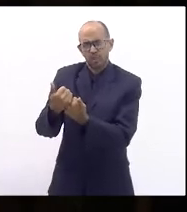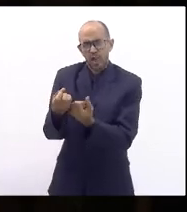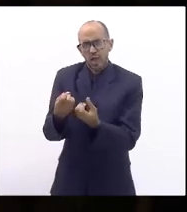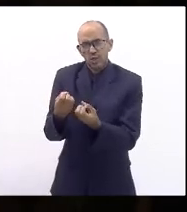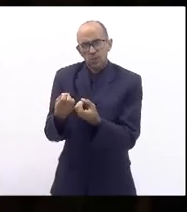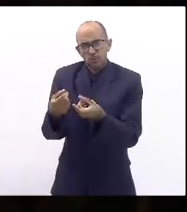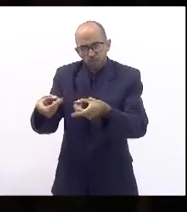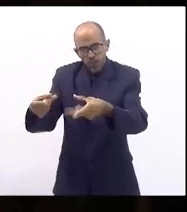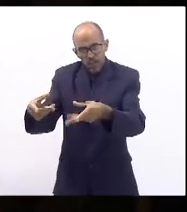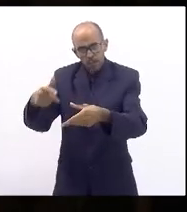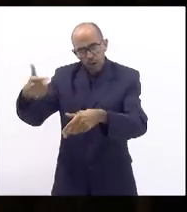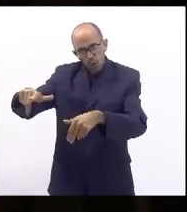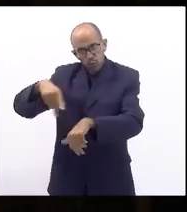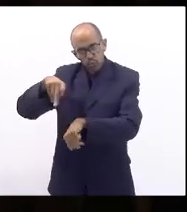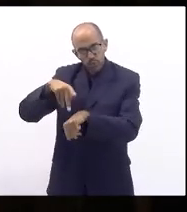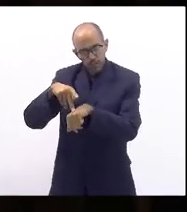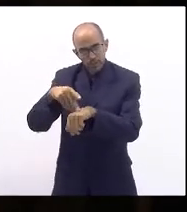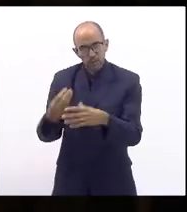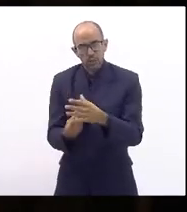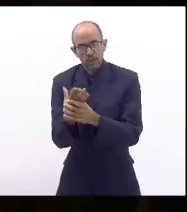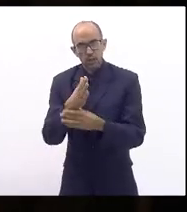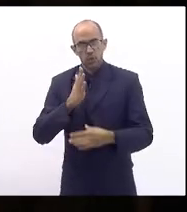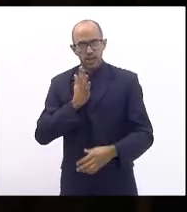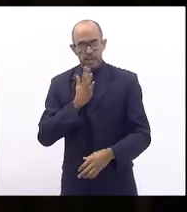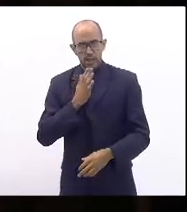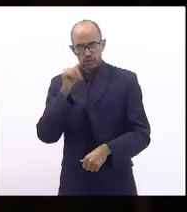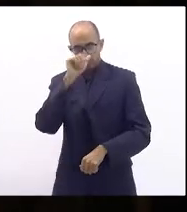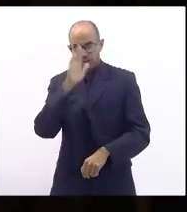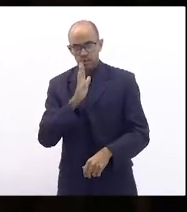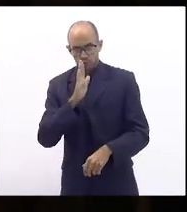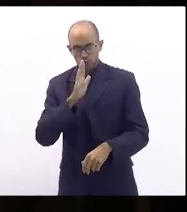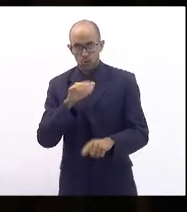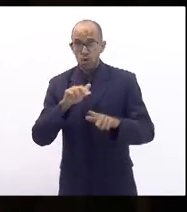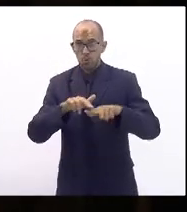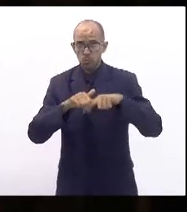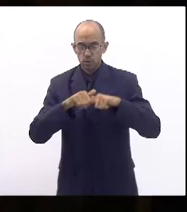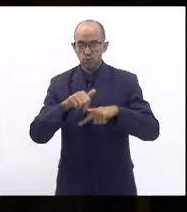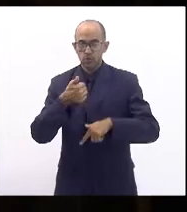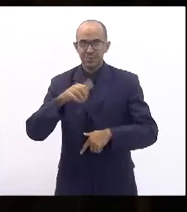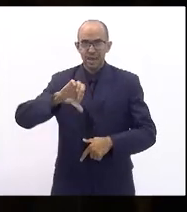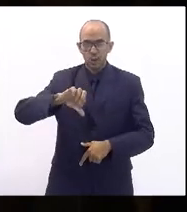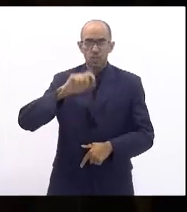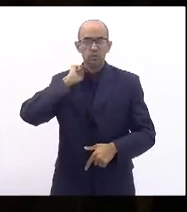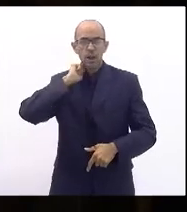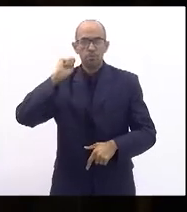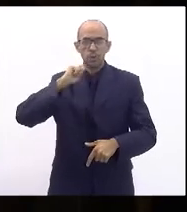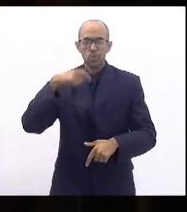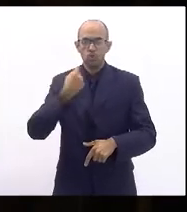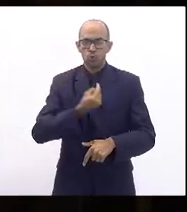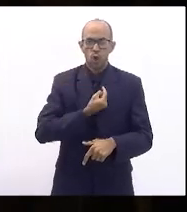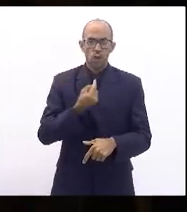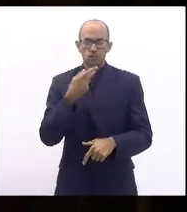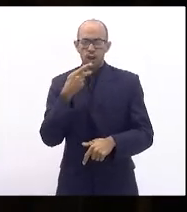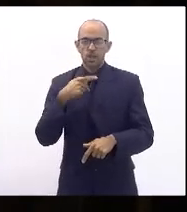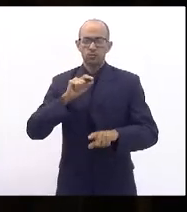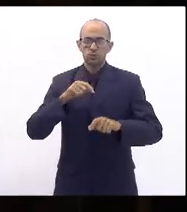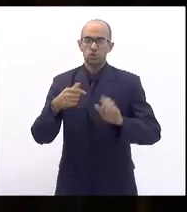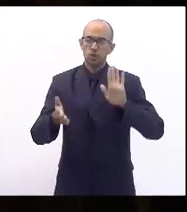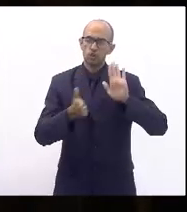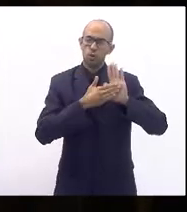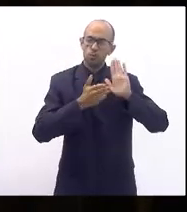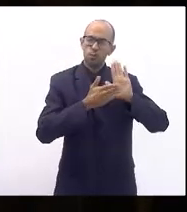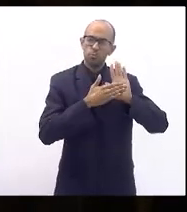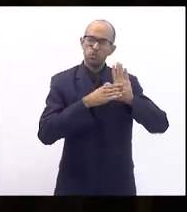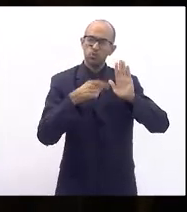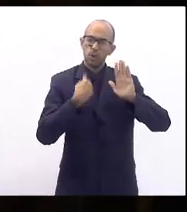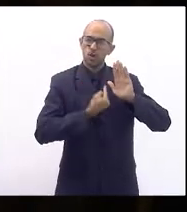gerando mais de queijo a ação por tudo isso neste Dezenove de Abril reafirmamos o em o eterno o compromisso